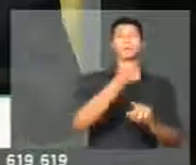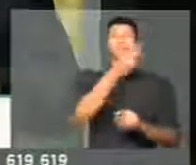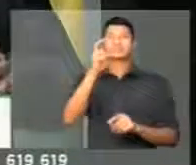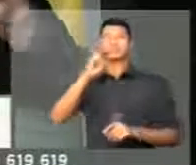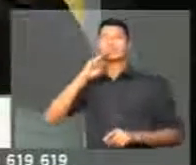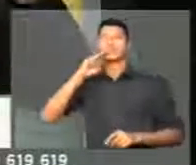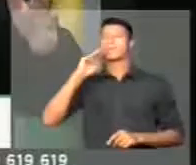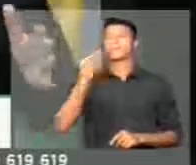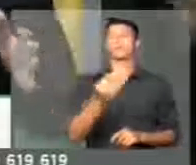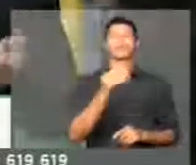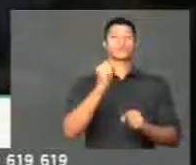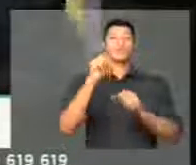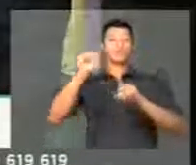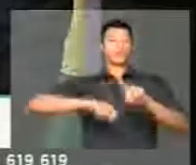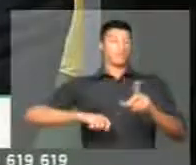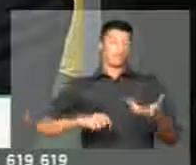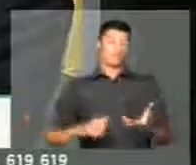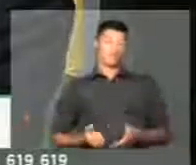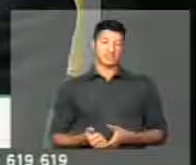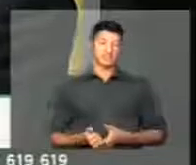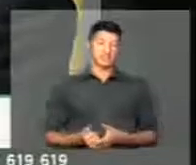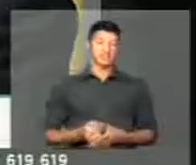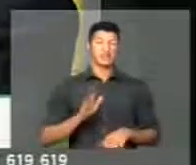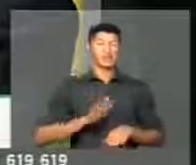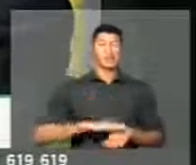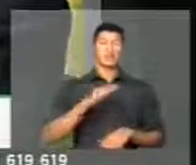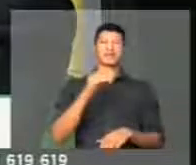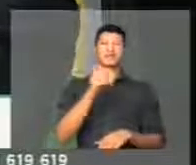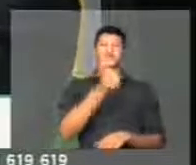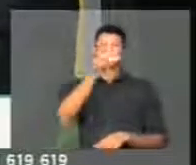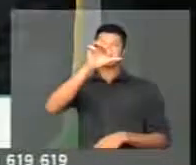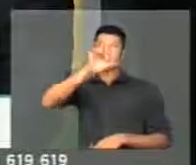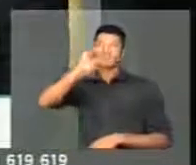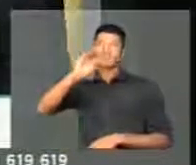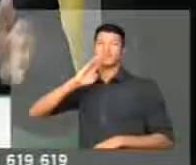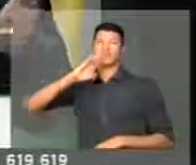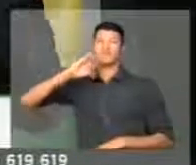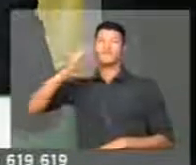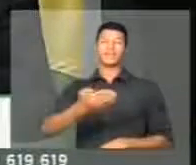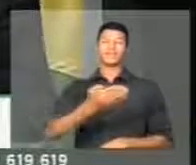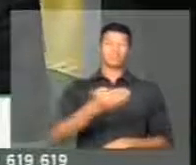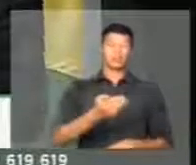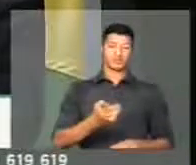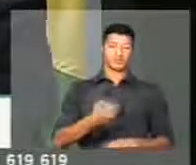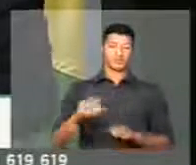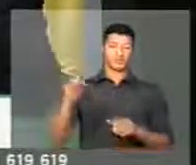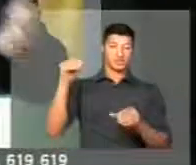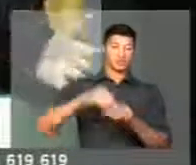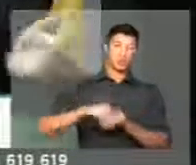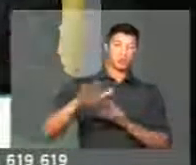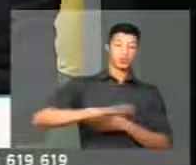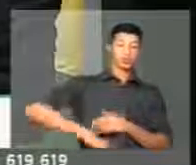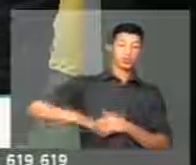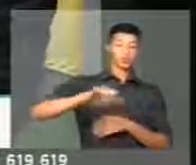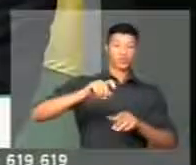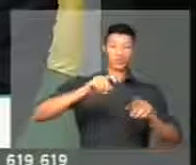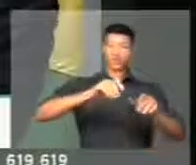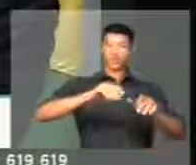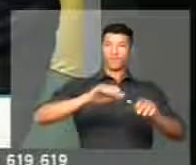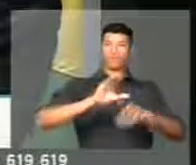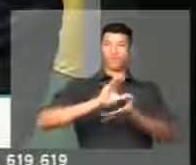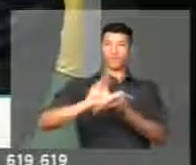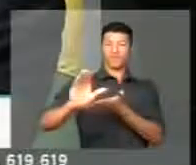15 bilhões por mês. Foram mais de 190 bilhões, dentre eles o